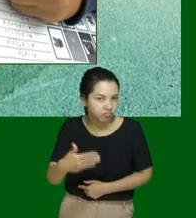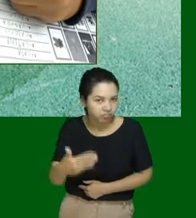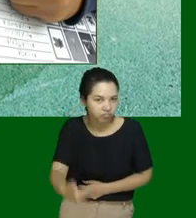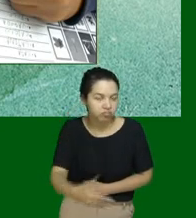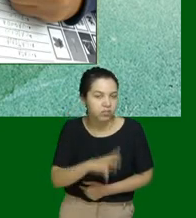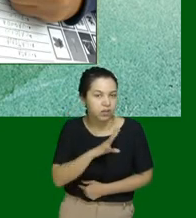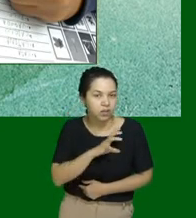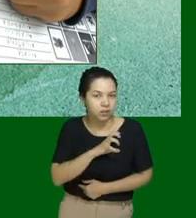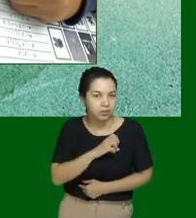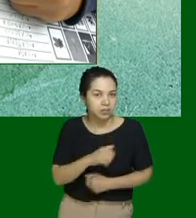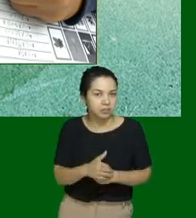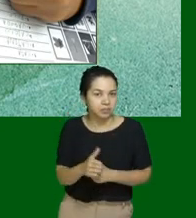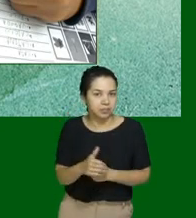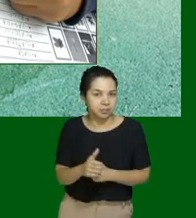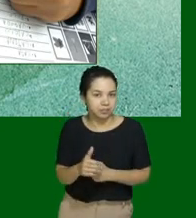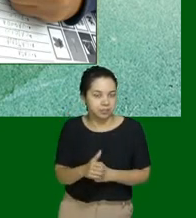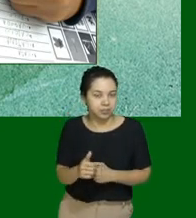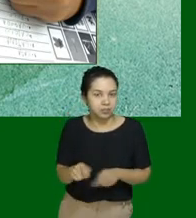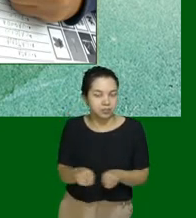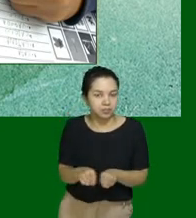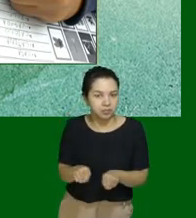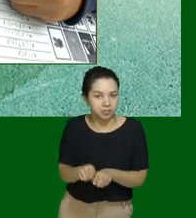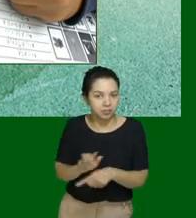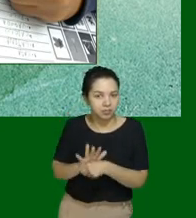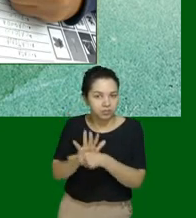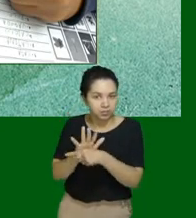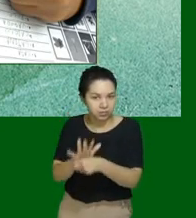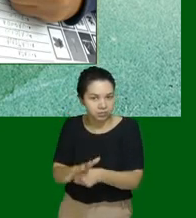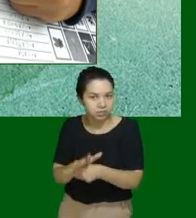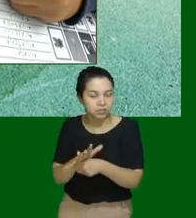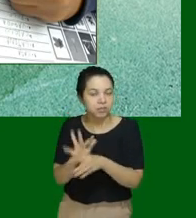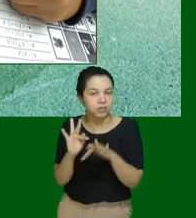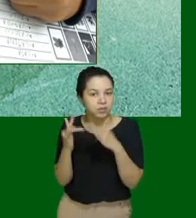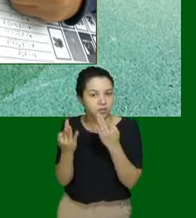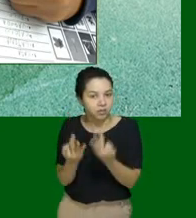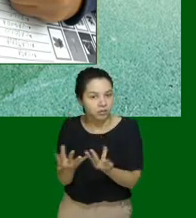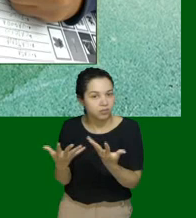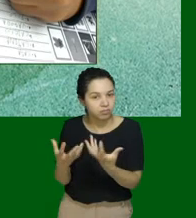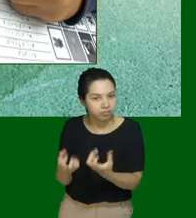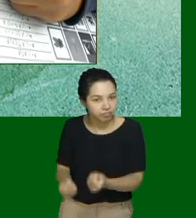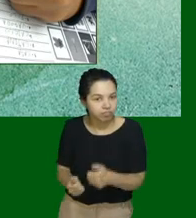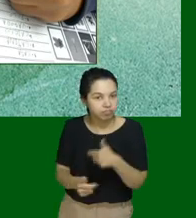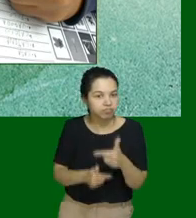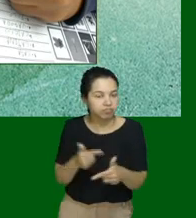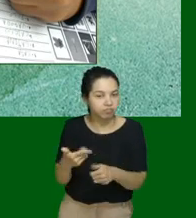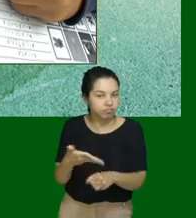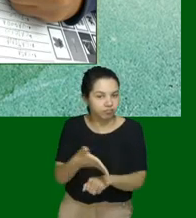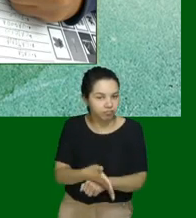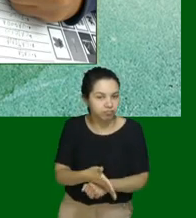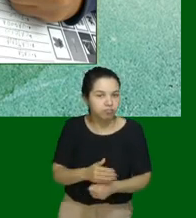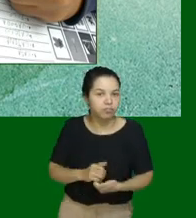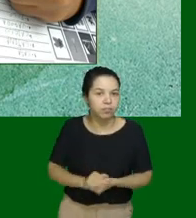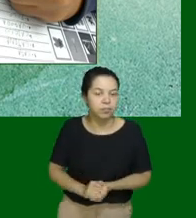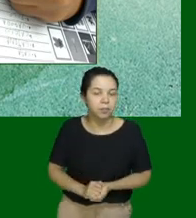tentar convencer a família também a aderir ao serviço, né? As nossas assistentes sociais estão sempre em contato com a